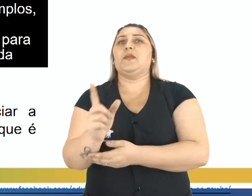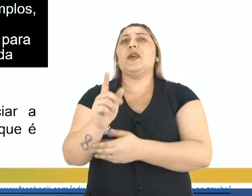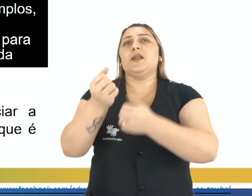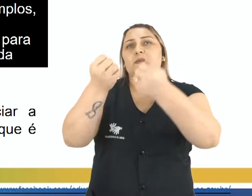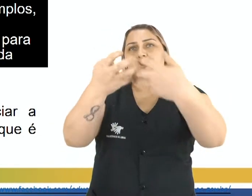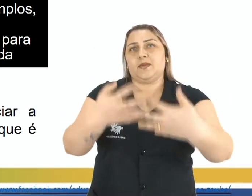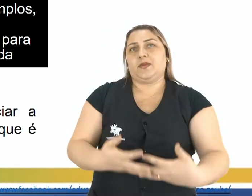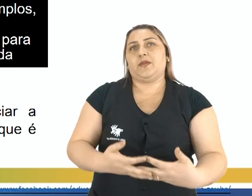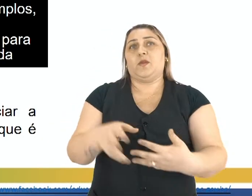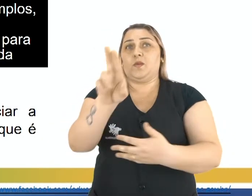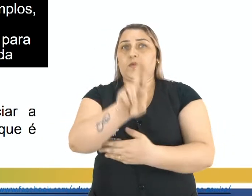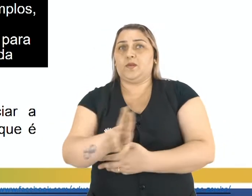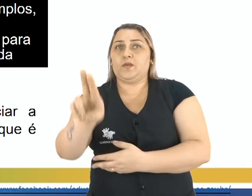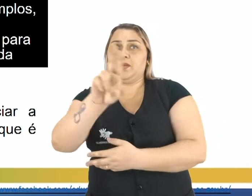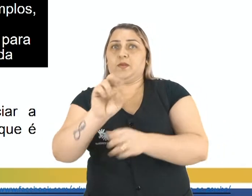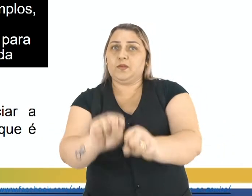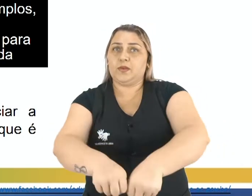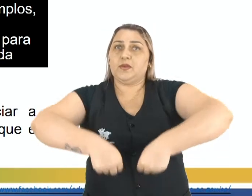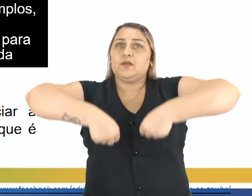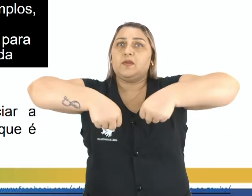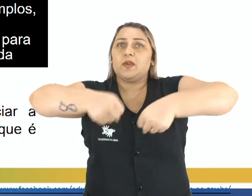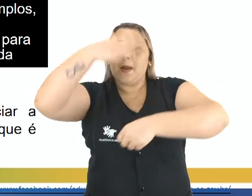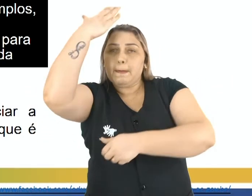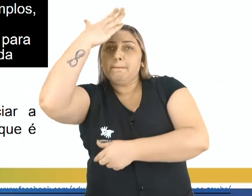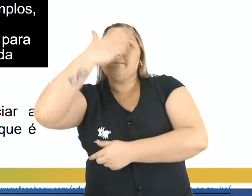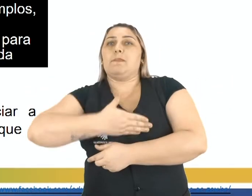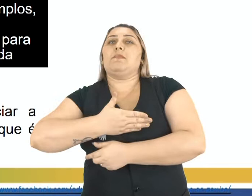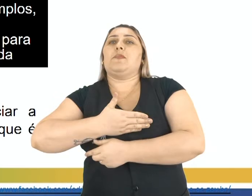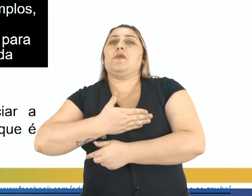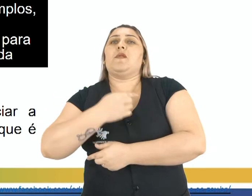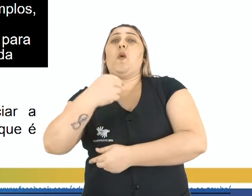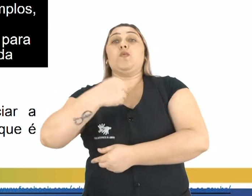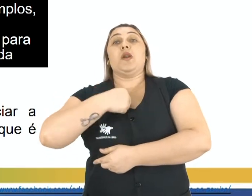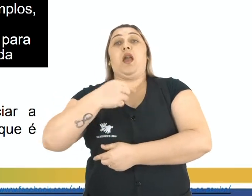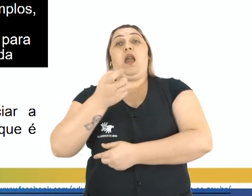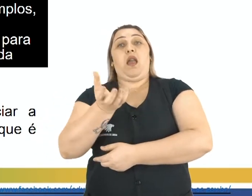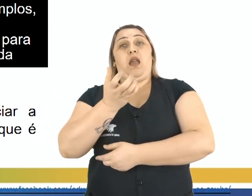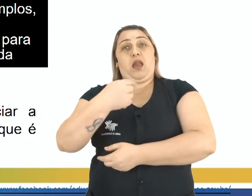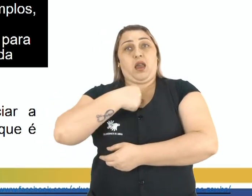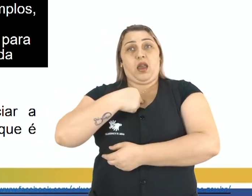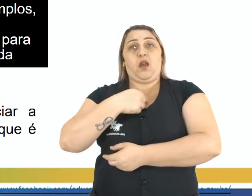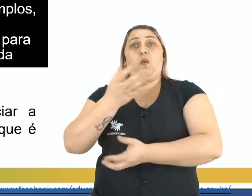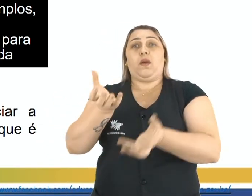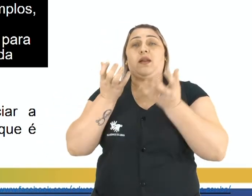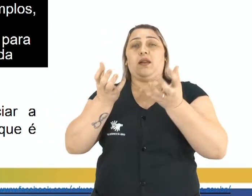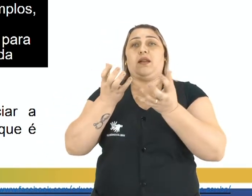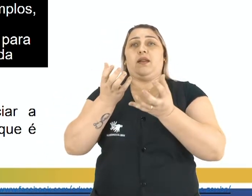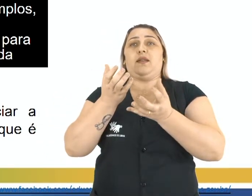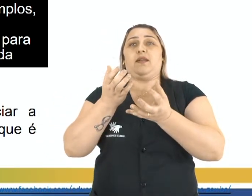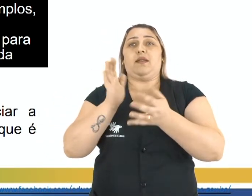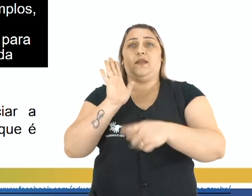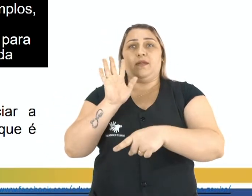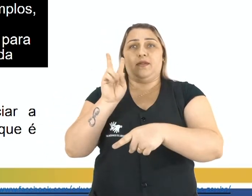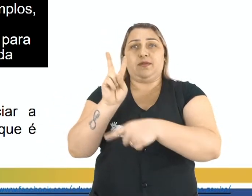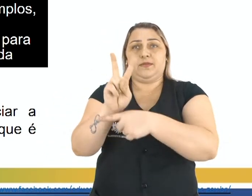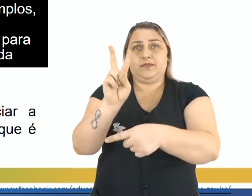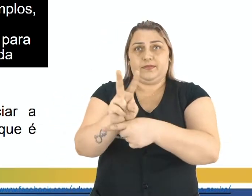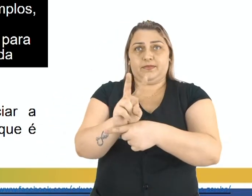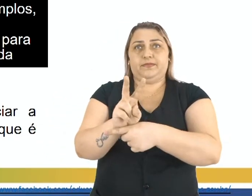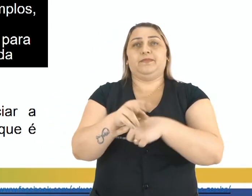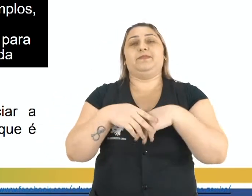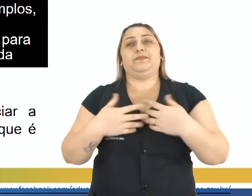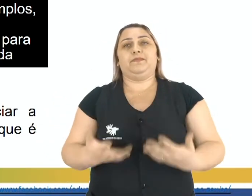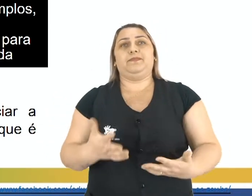pequenas narrativas que embasam também a tese, que também são usados para reforçar ou comprovar a sua